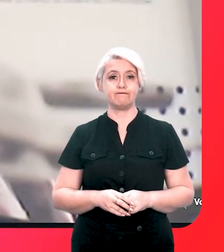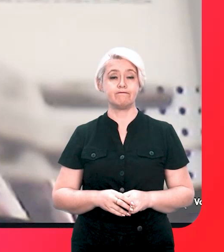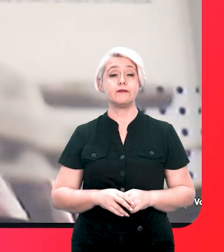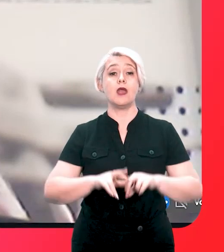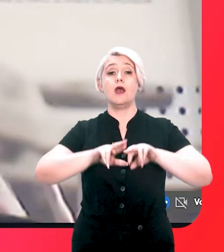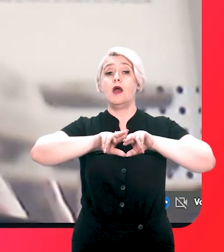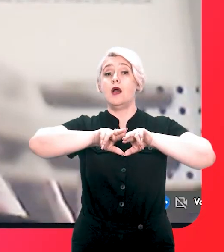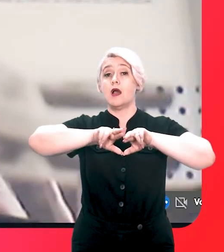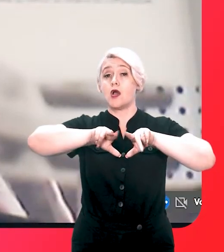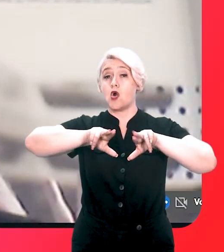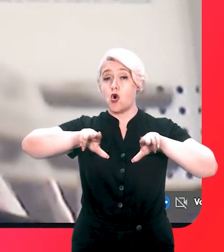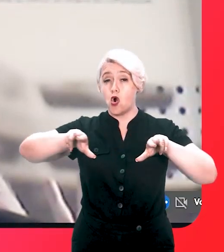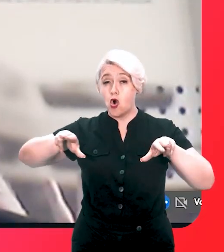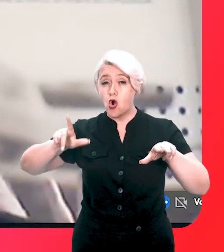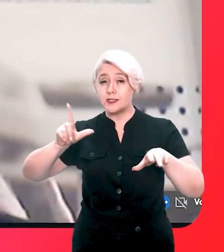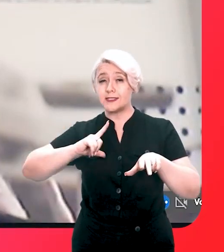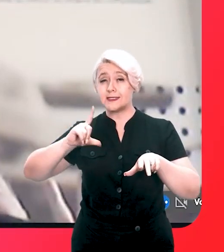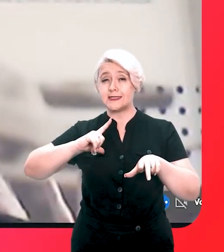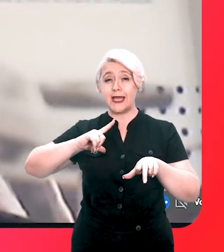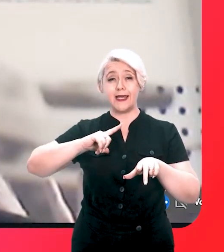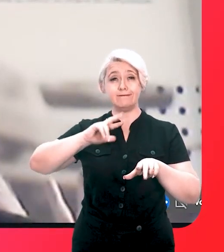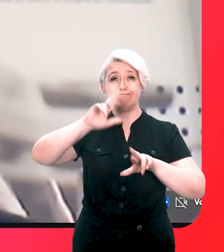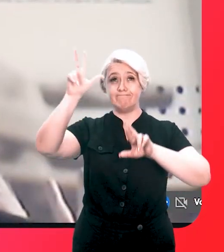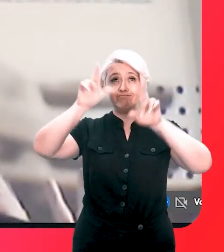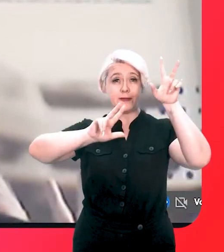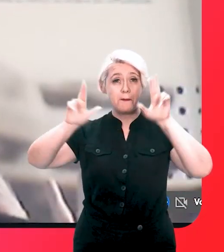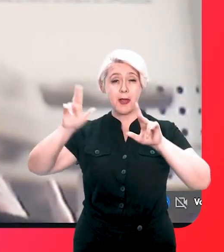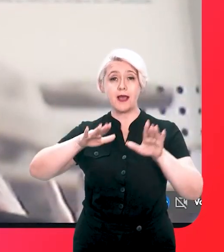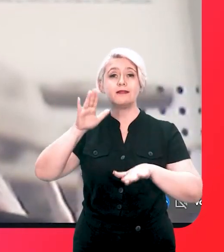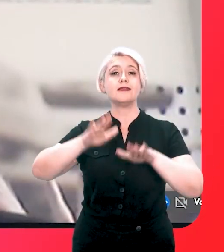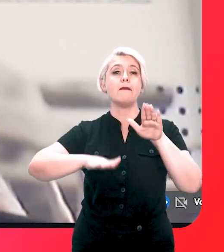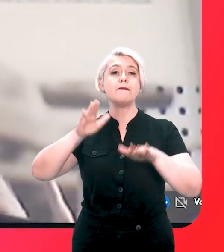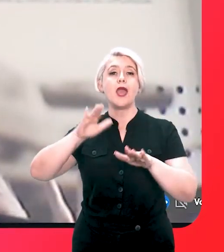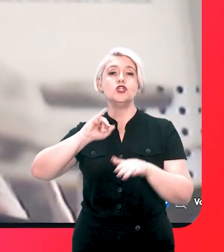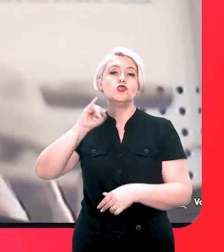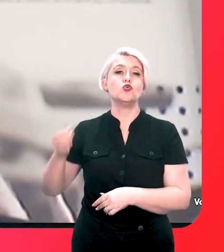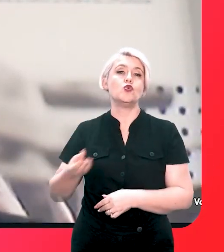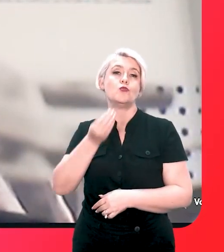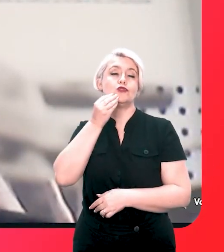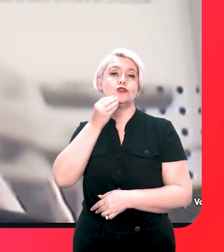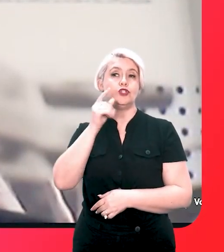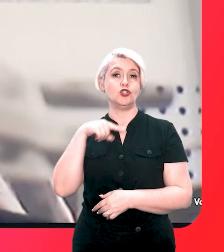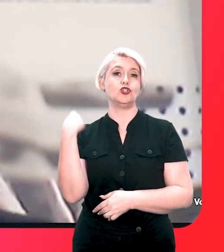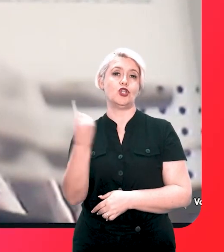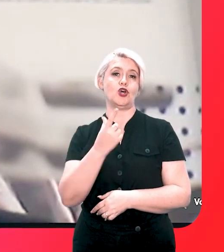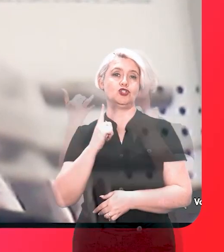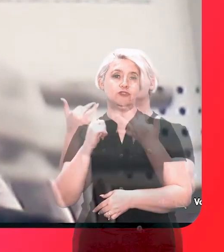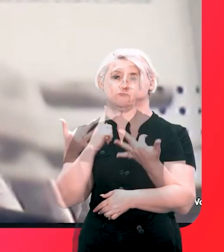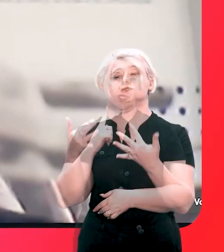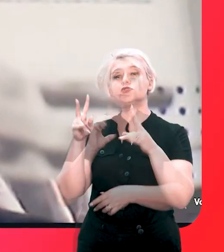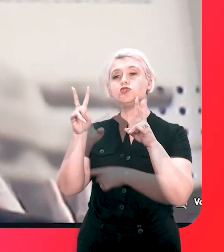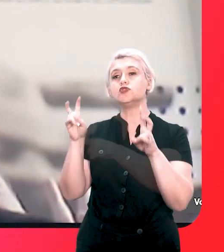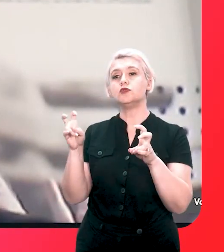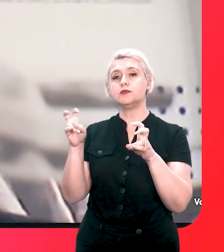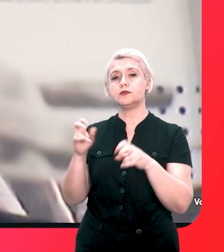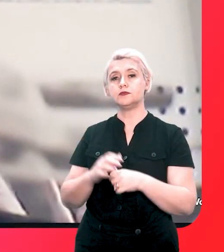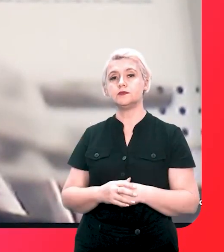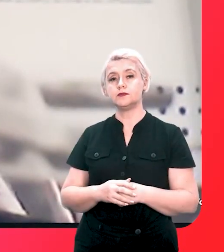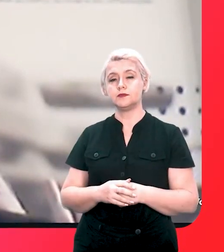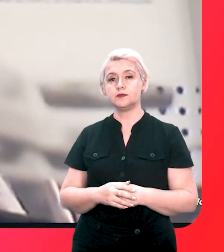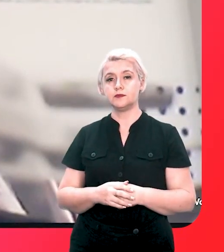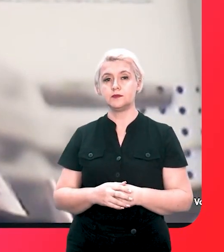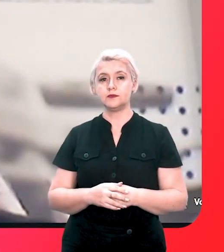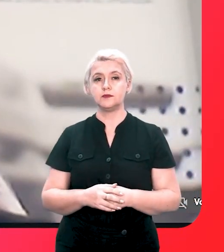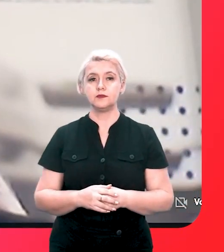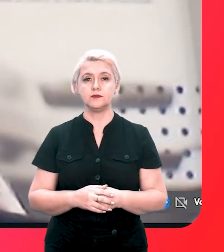contra, mas capoeira é mais fácil. Salvador tem um grupo de capoeira, né? E tal. Então,